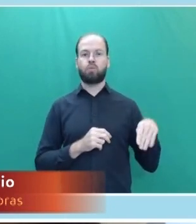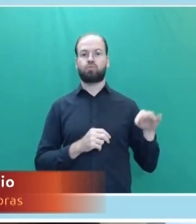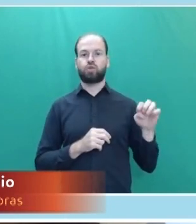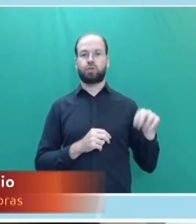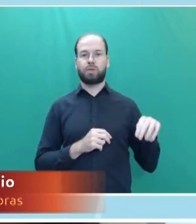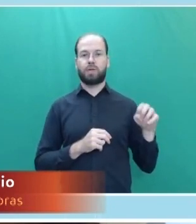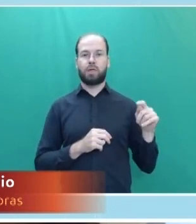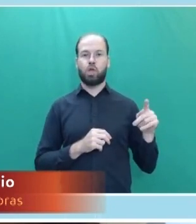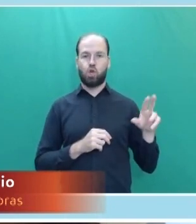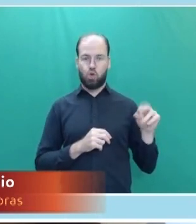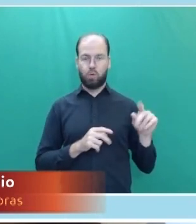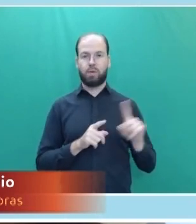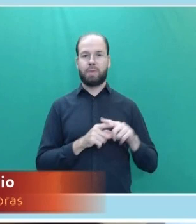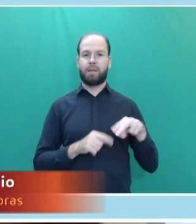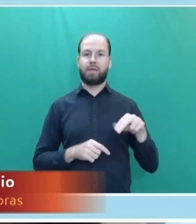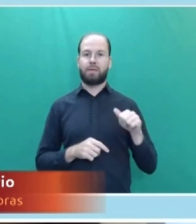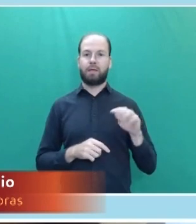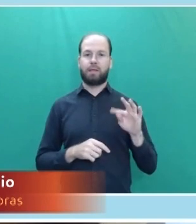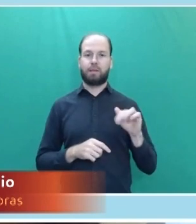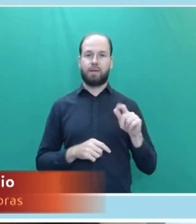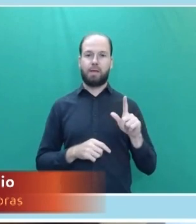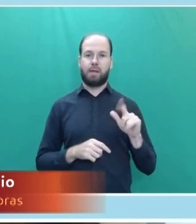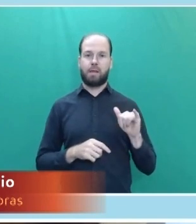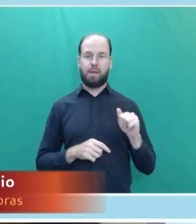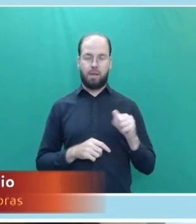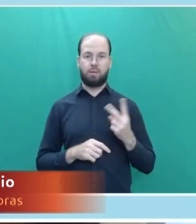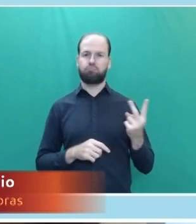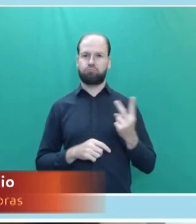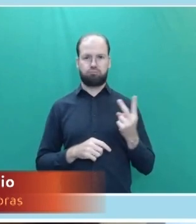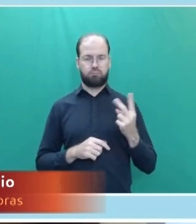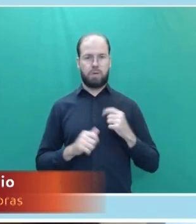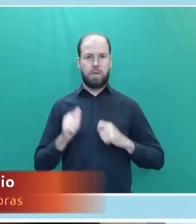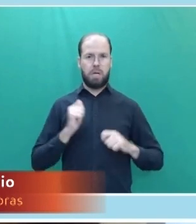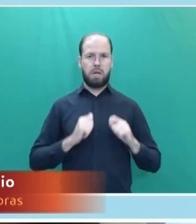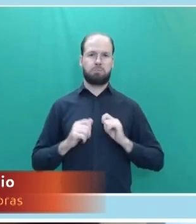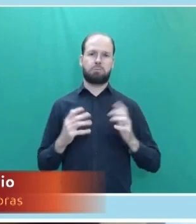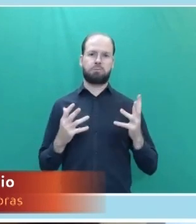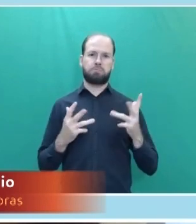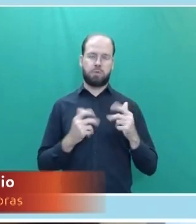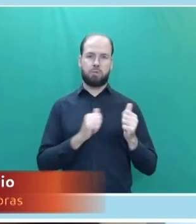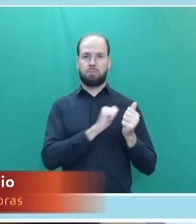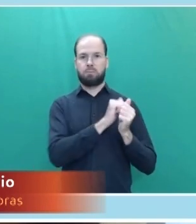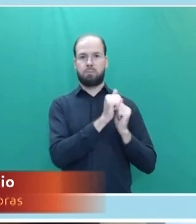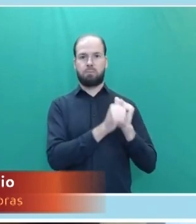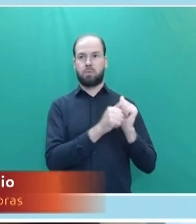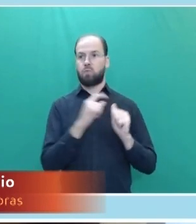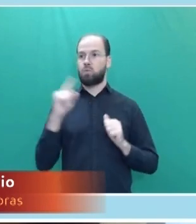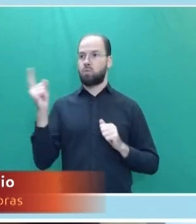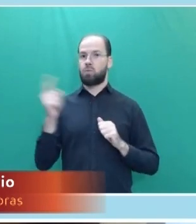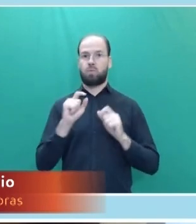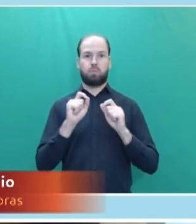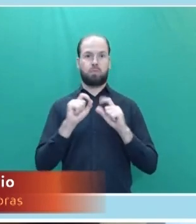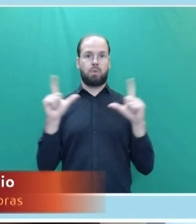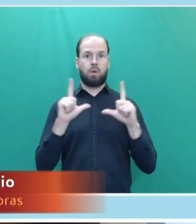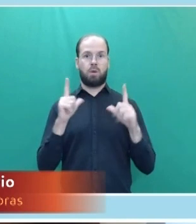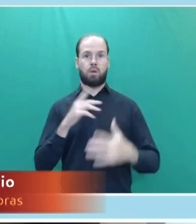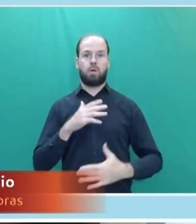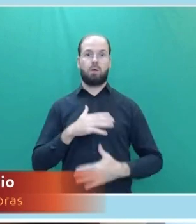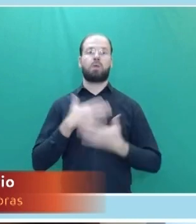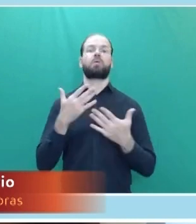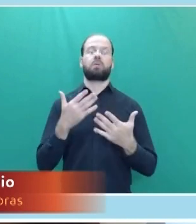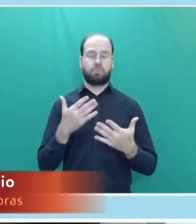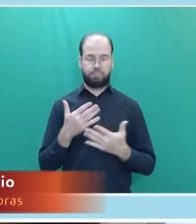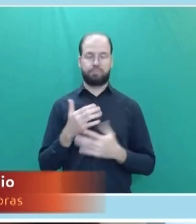né, renomadíssimas, e que causou um choque muito grande na sociedade, né. Eu acho que enquanto as